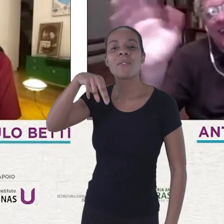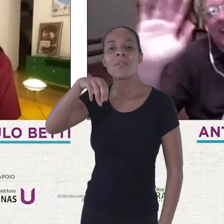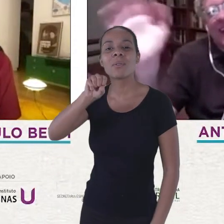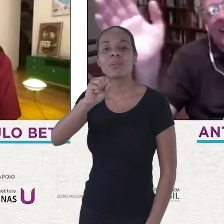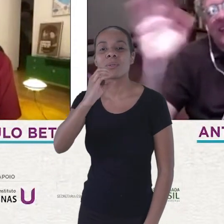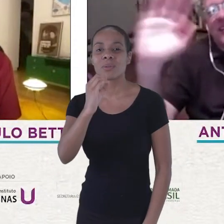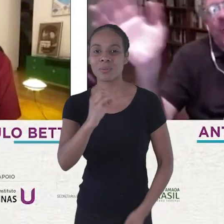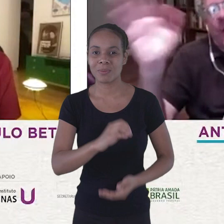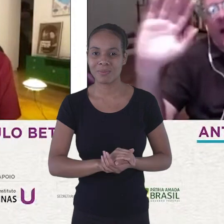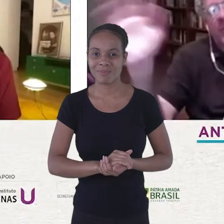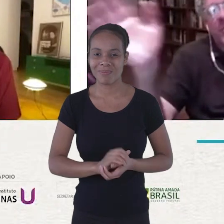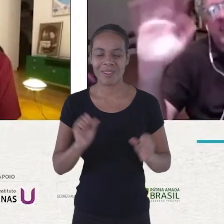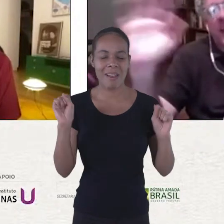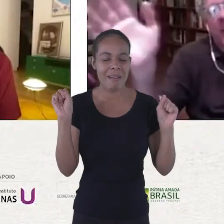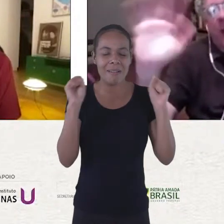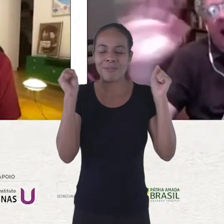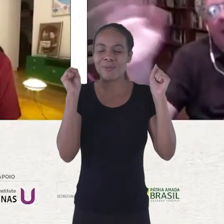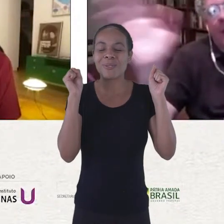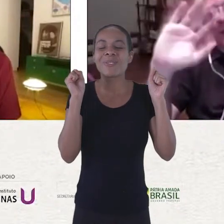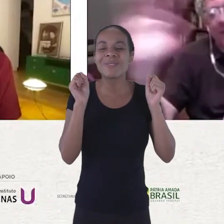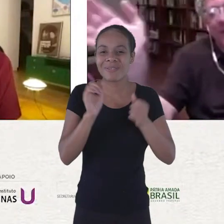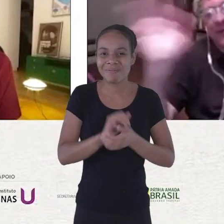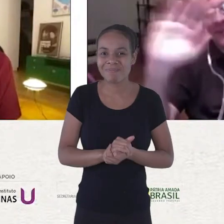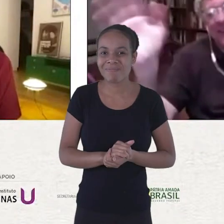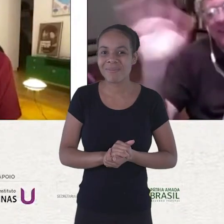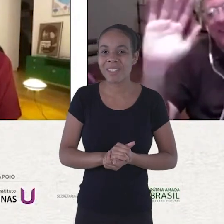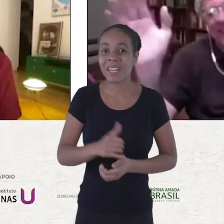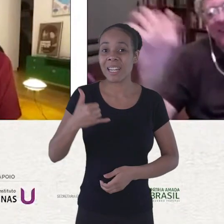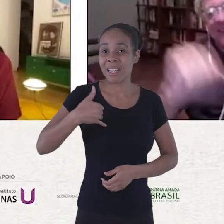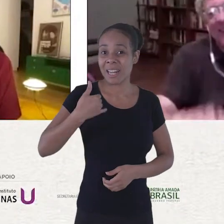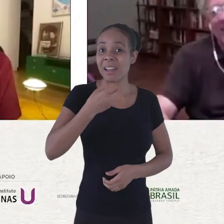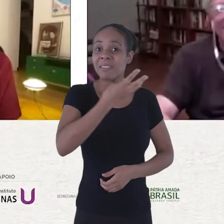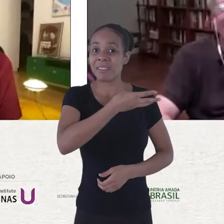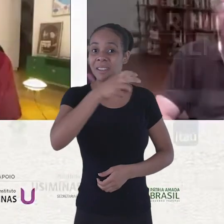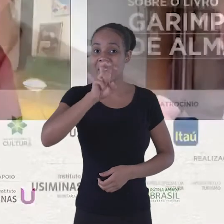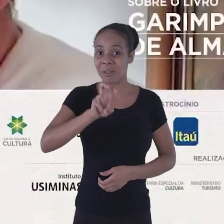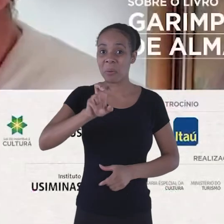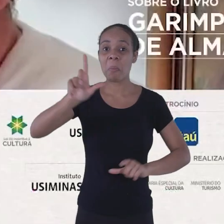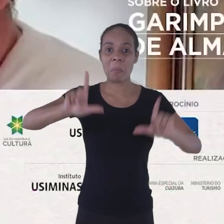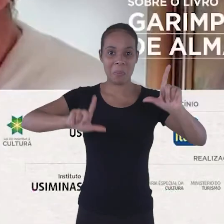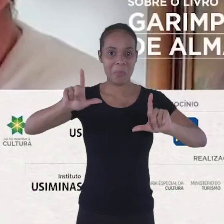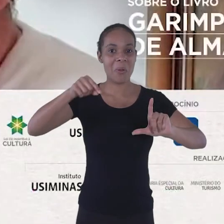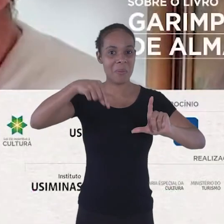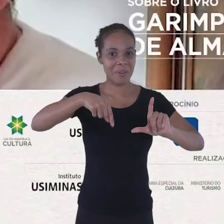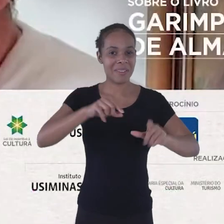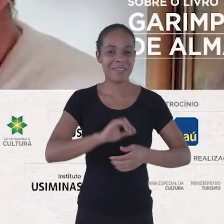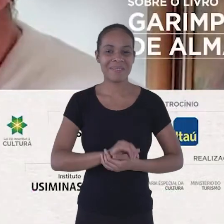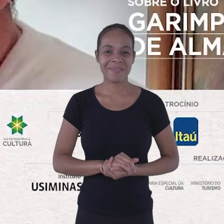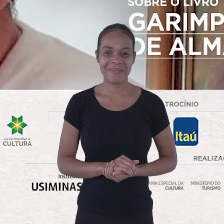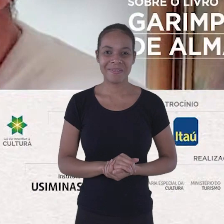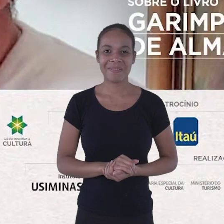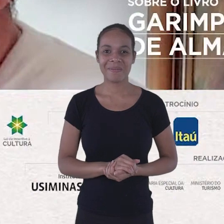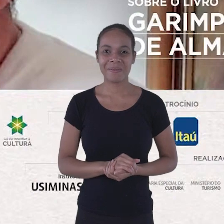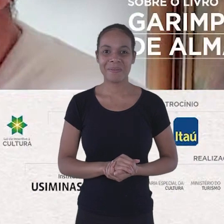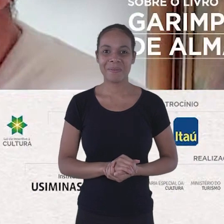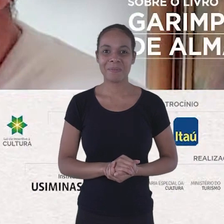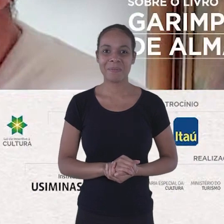Adorei. 35 Desliguei. anos do Sempre um Papo. Caramba.